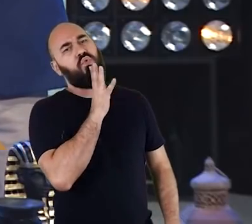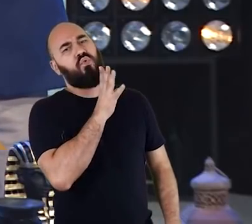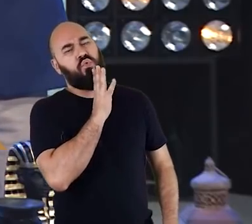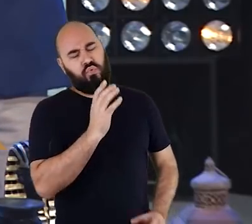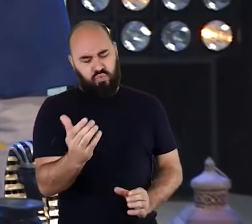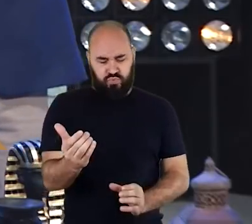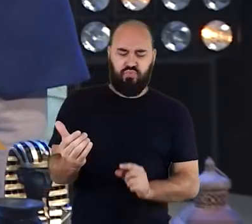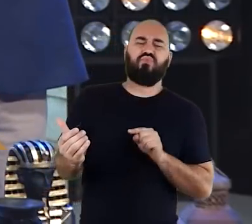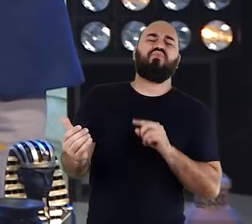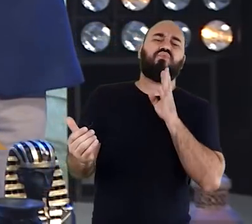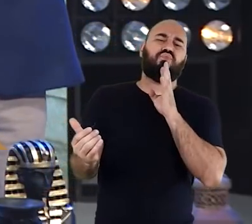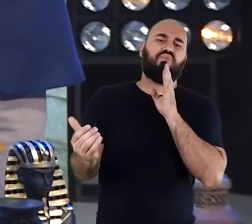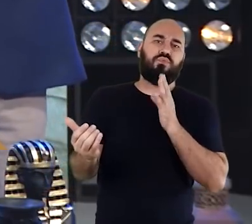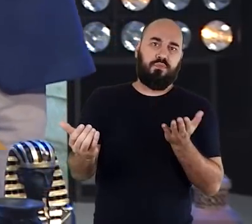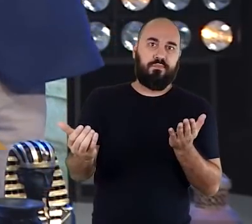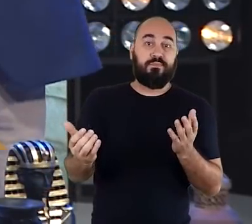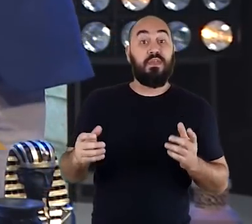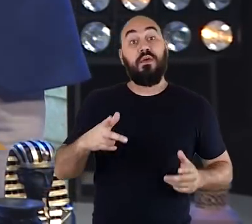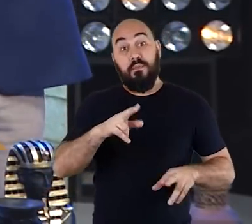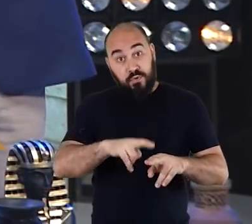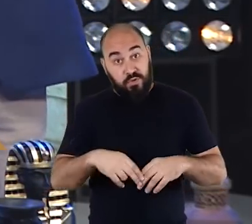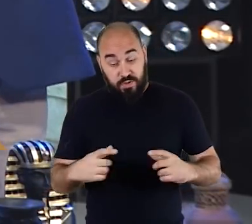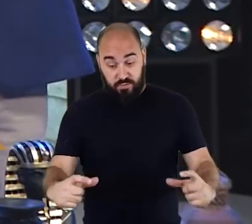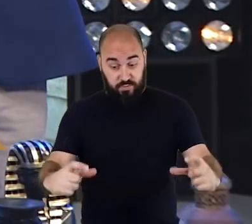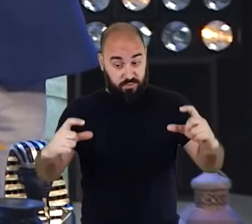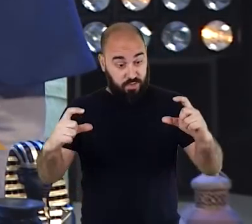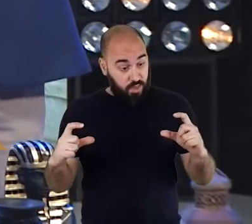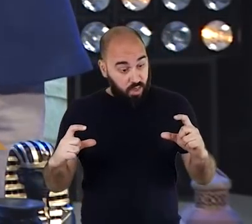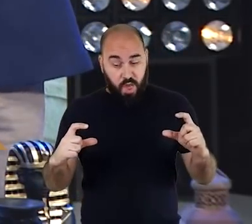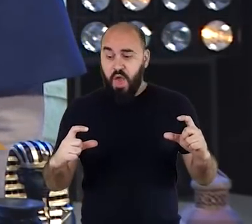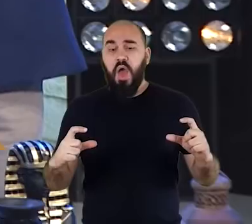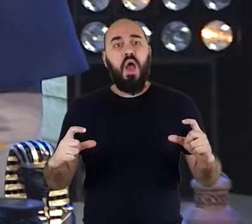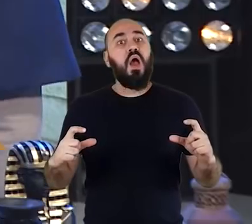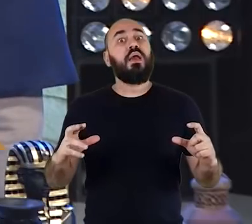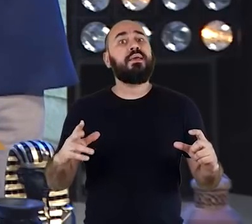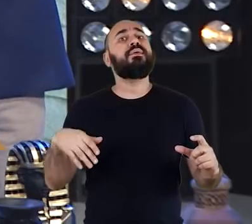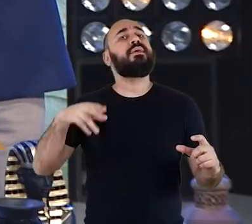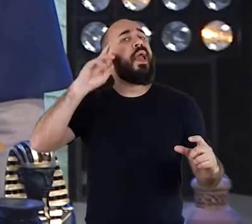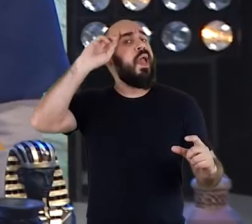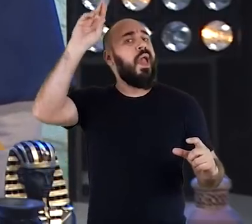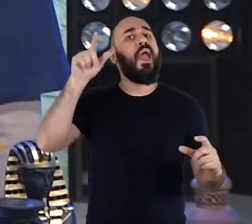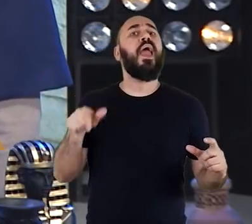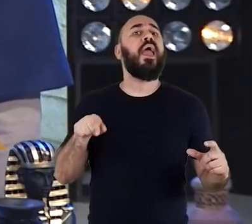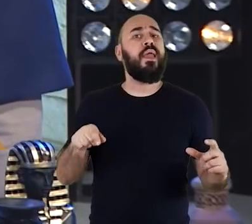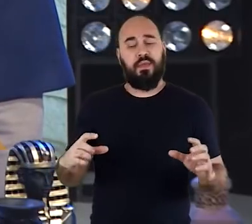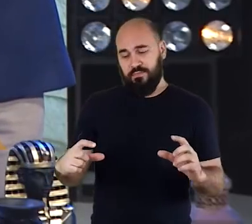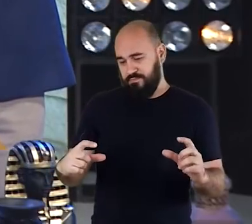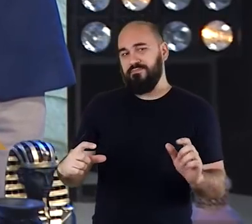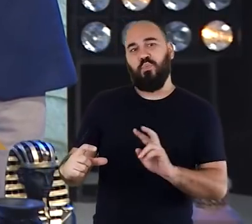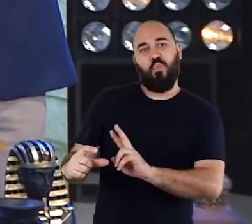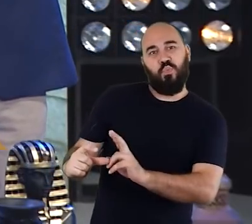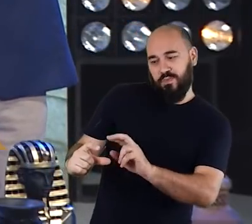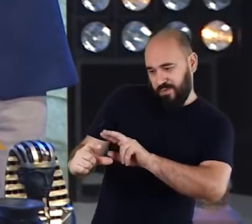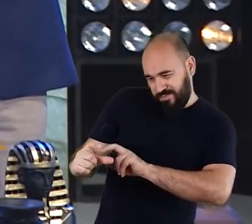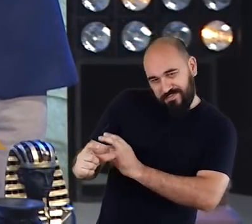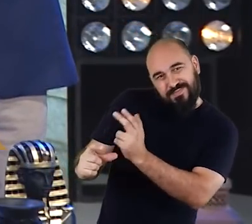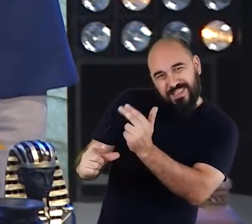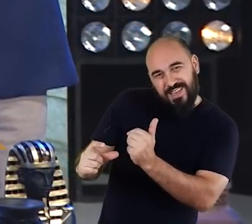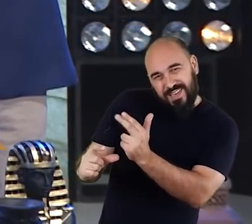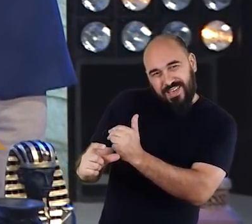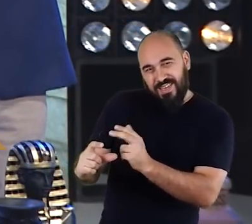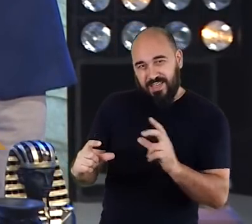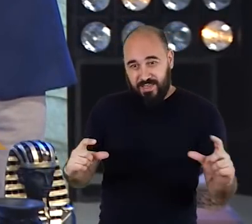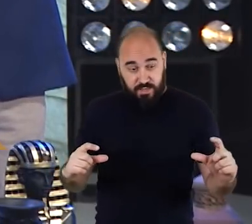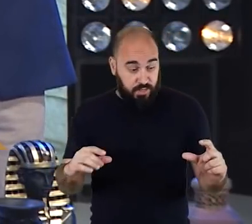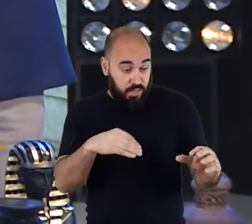que mostrem a marca de alguém que foi o dono daquele selo. Esse foi o caso dos objetos encontrados por